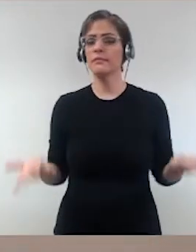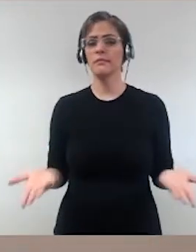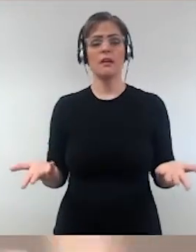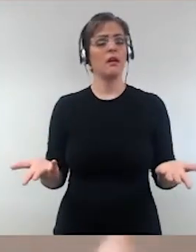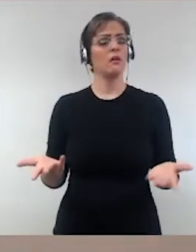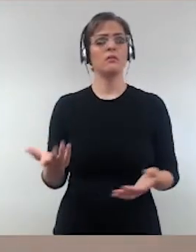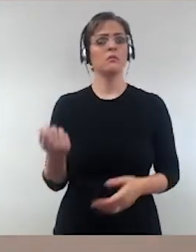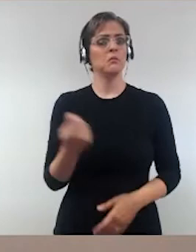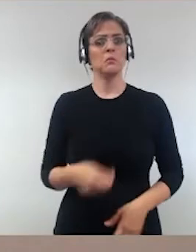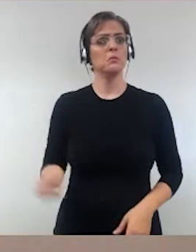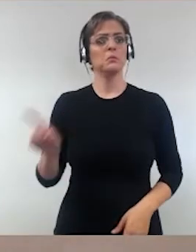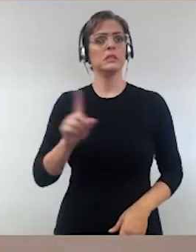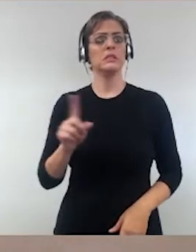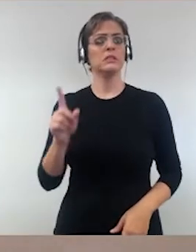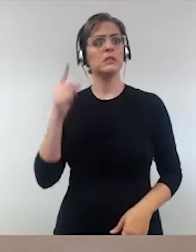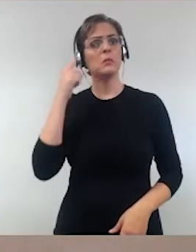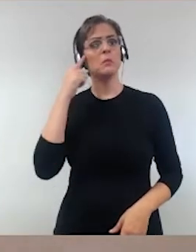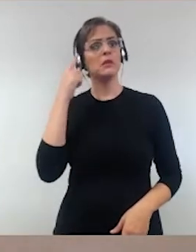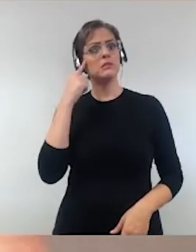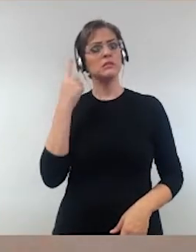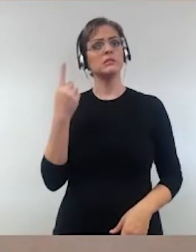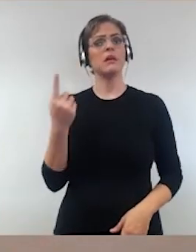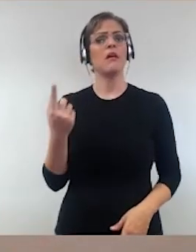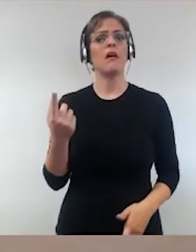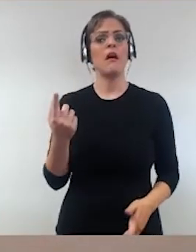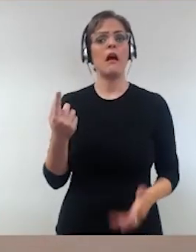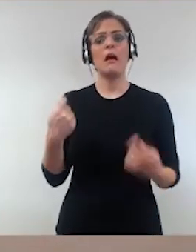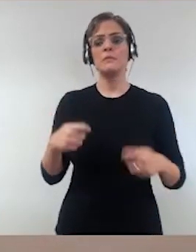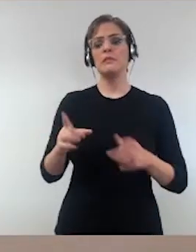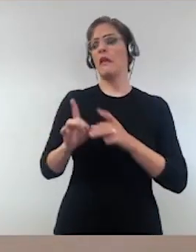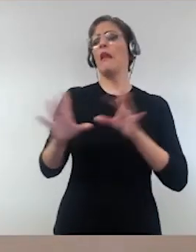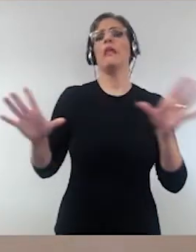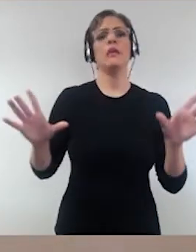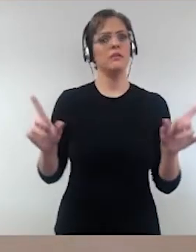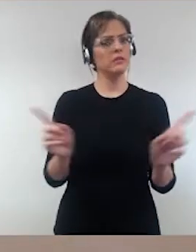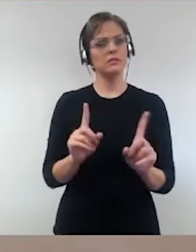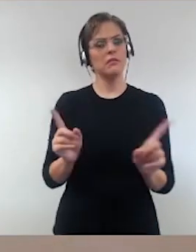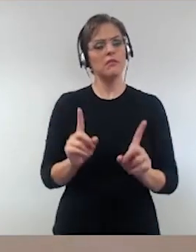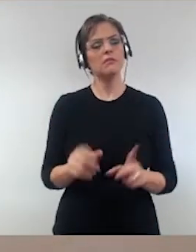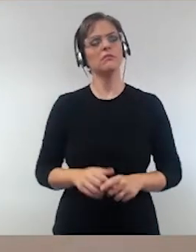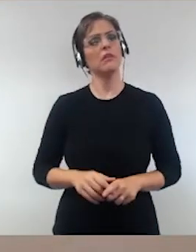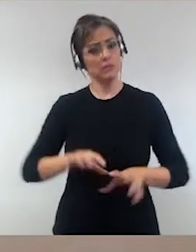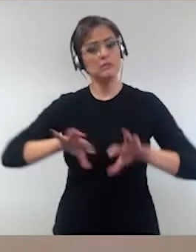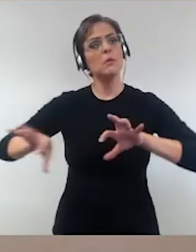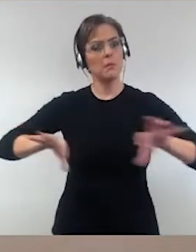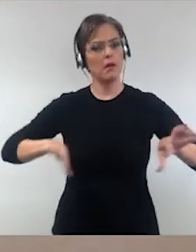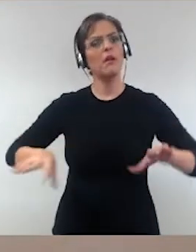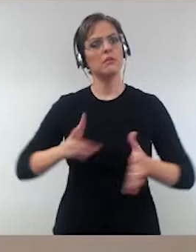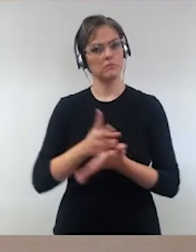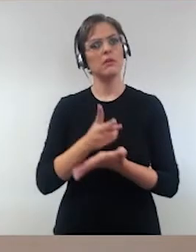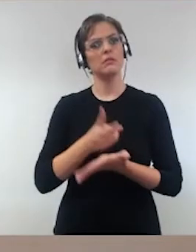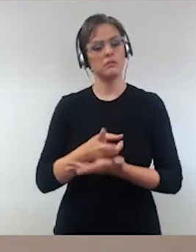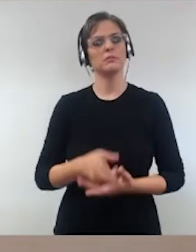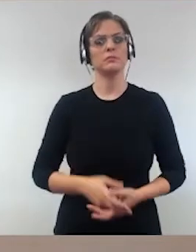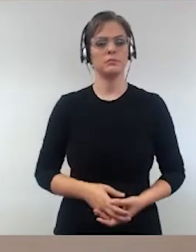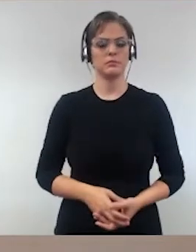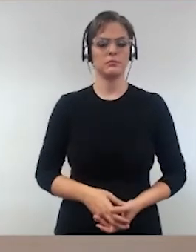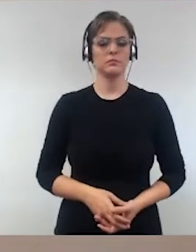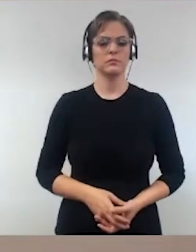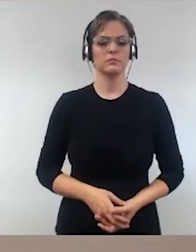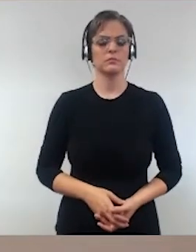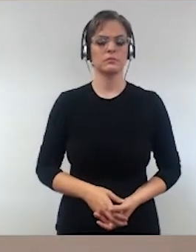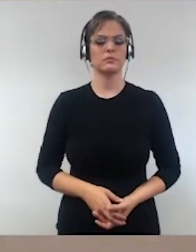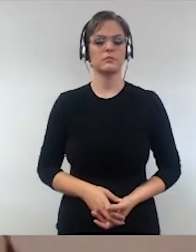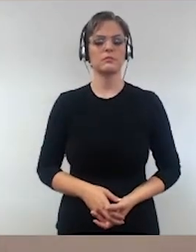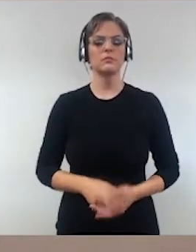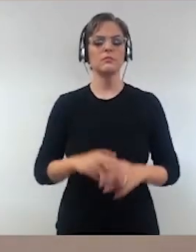significa, exatamente por isso que eu não posso ter um livre fluxo dentro da administração. Então, eu diria que essa ideia de